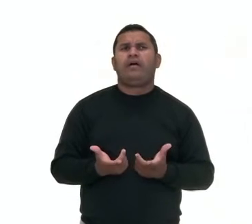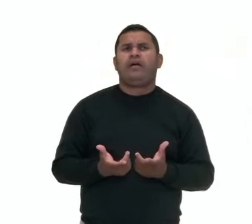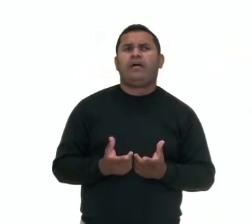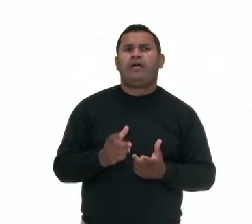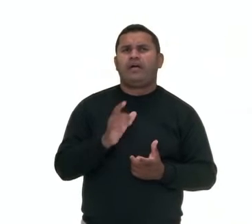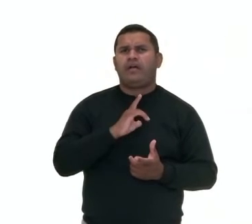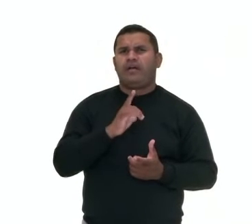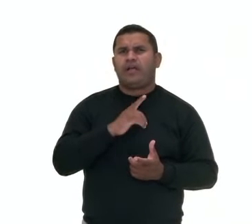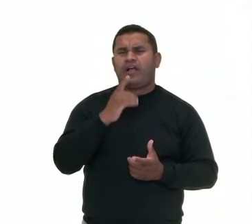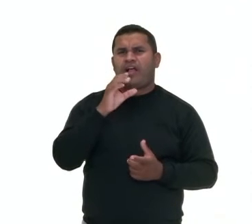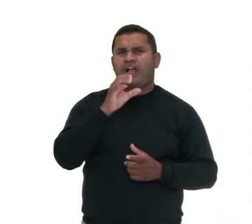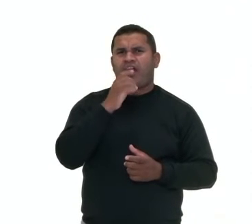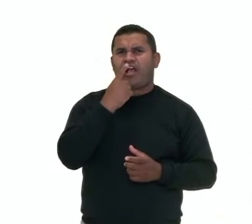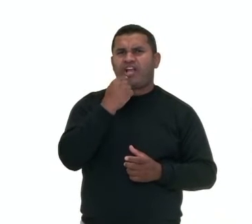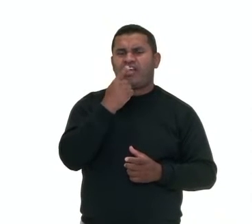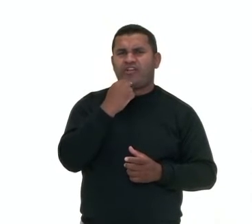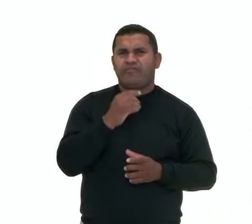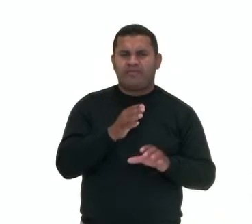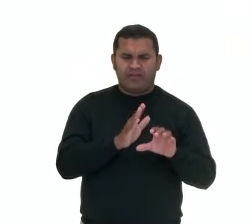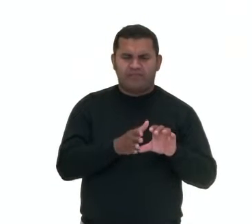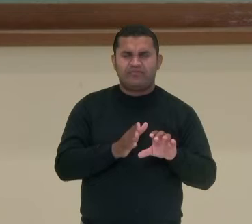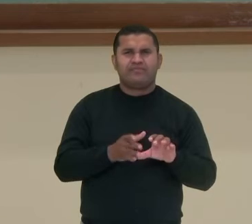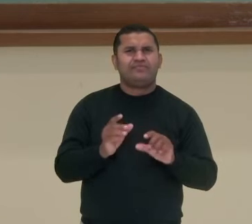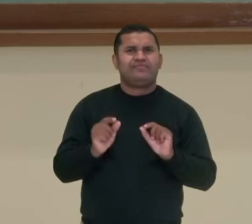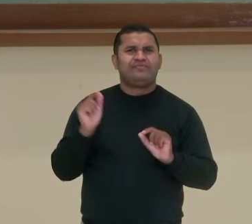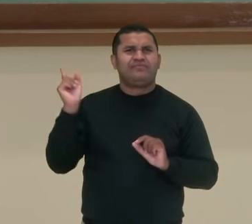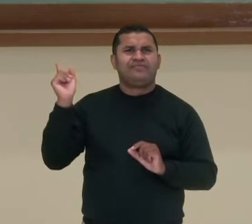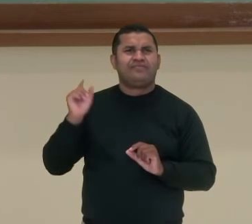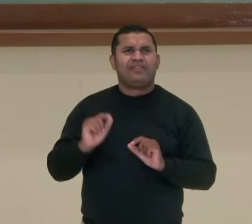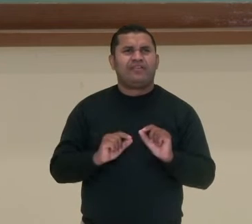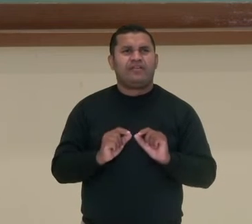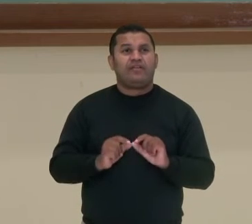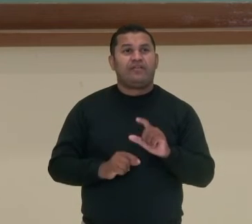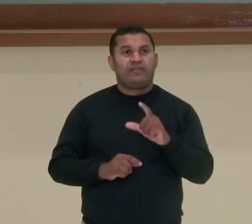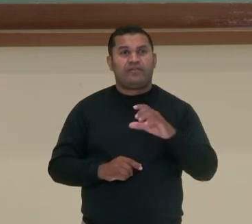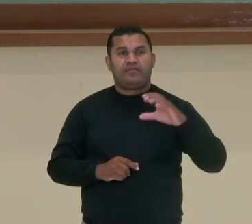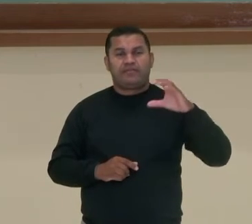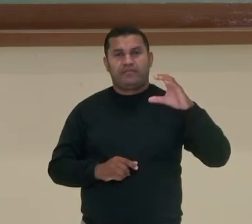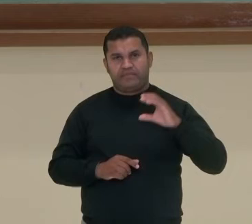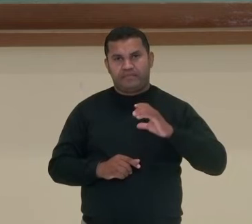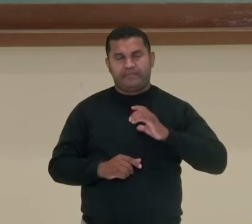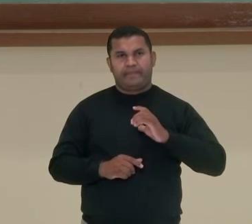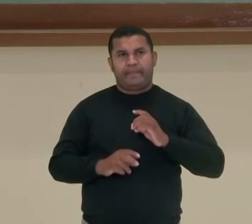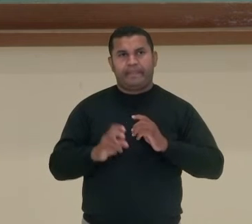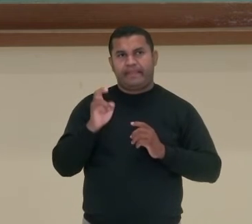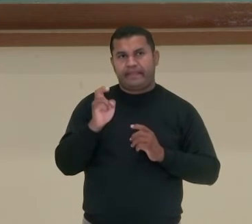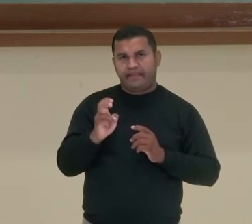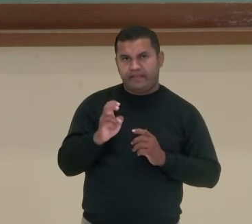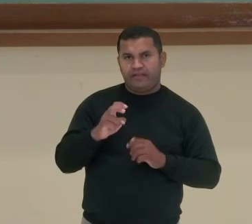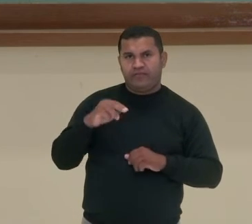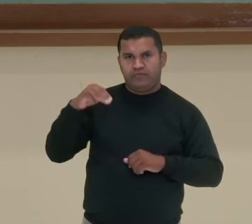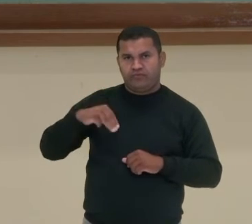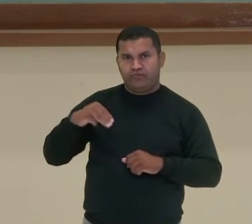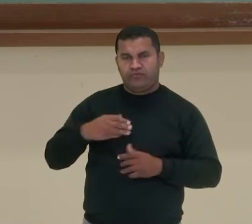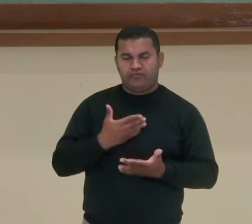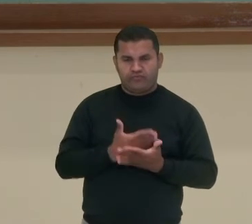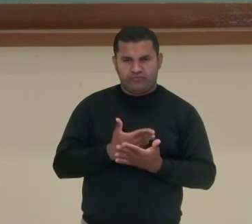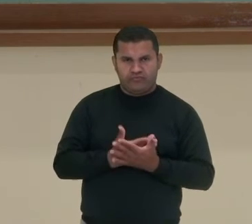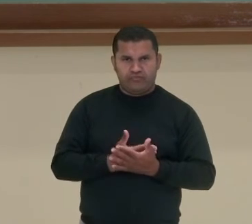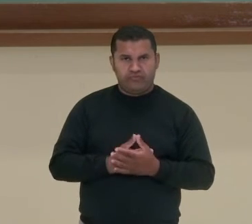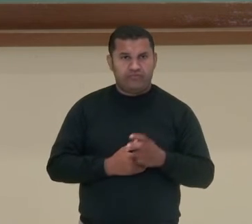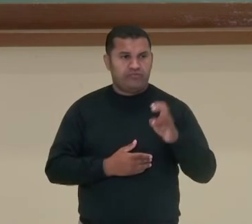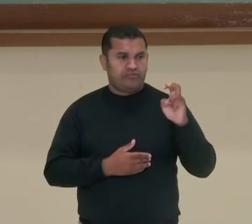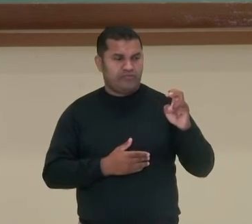essa? Seria mais ou menos assim. Então, você estabelece 5 minutos de estudo, depois 5 minutos